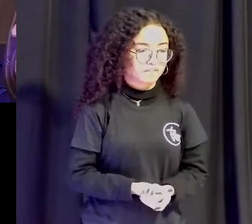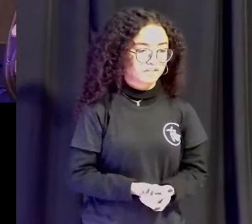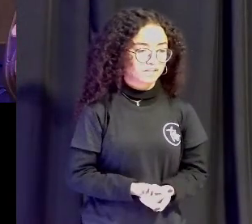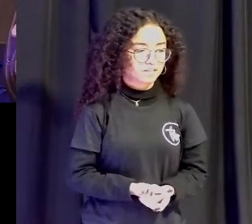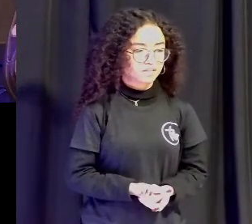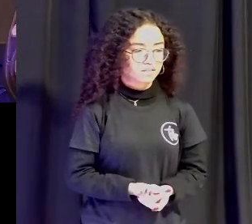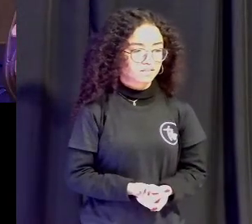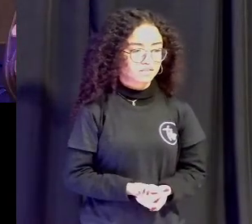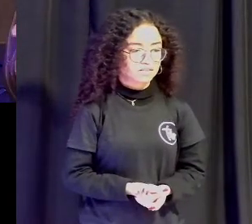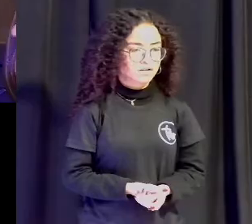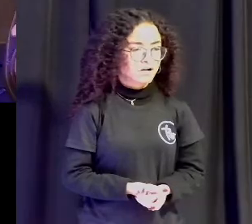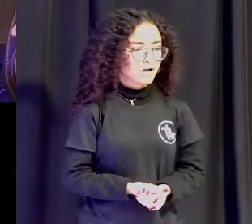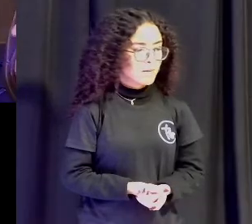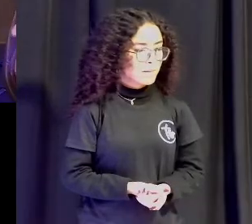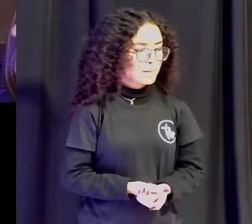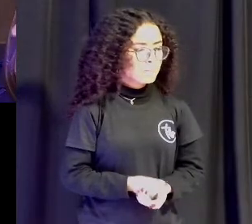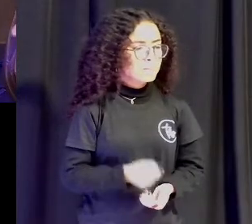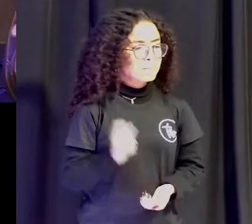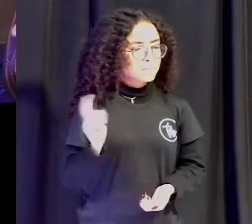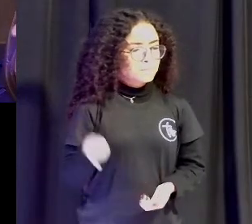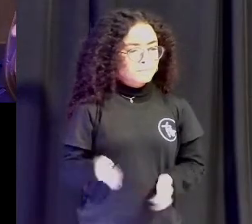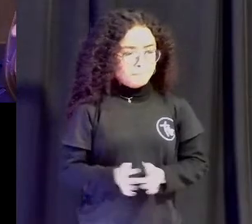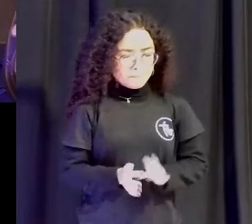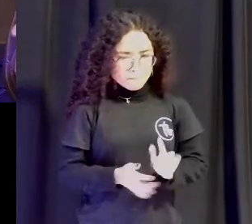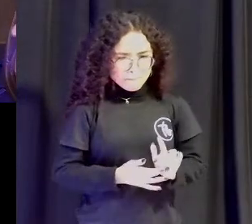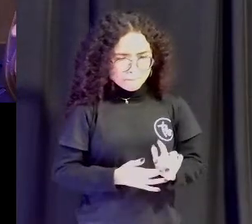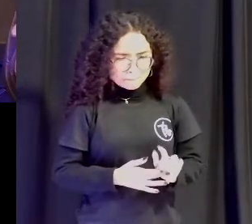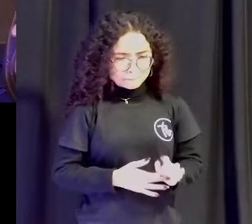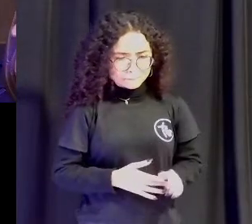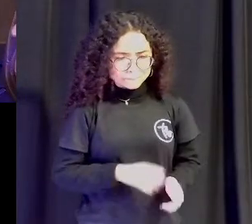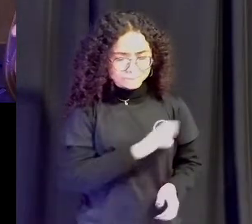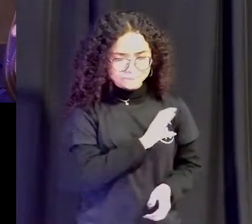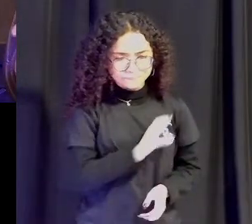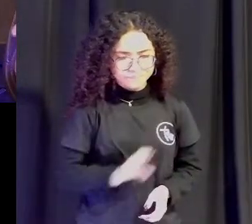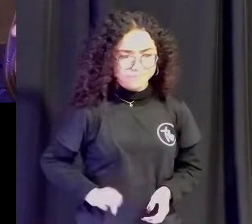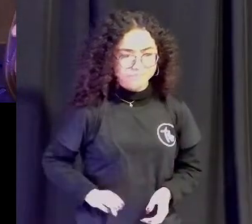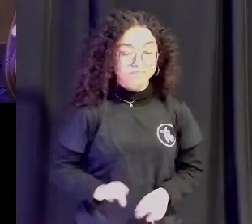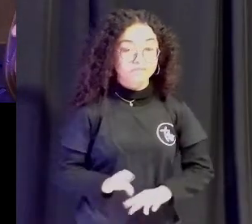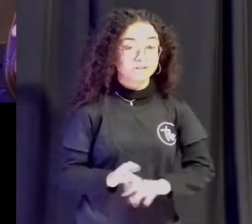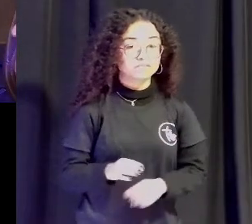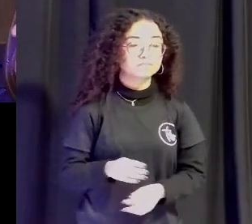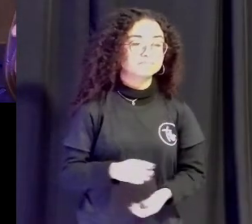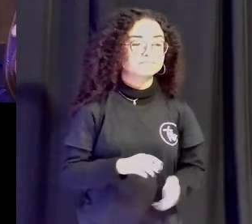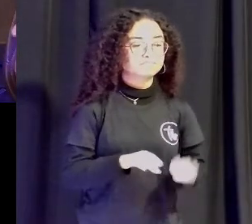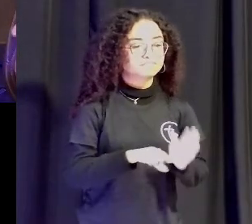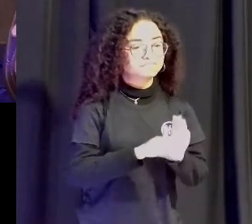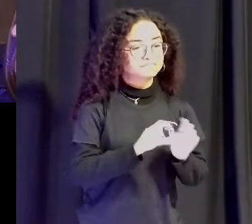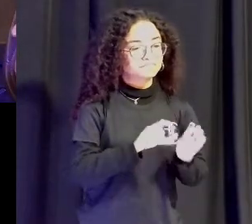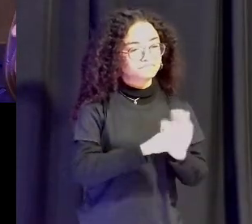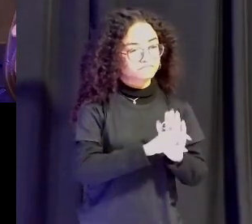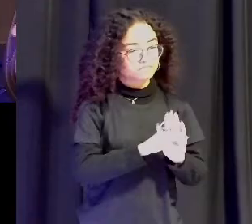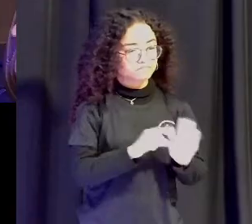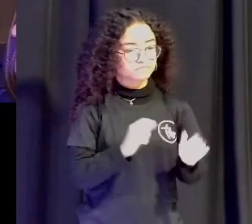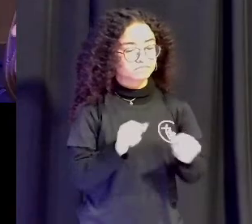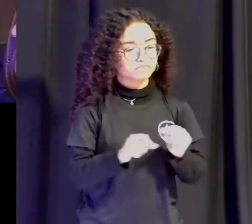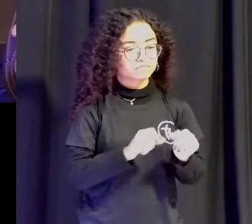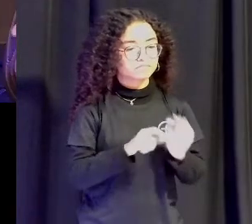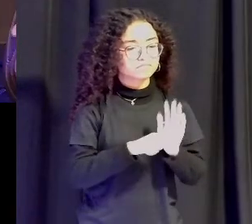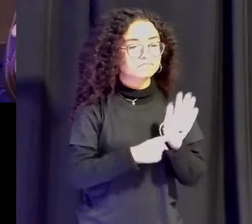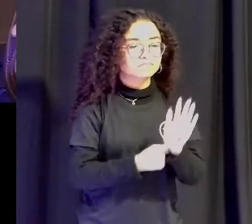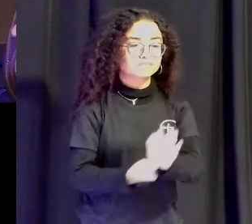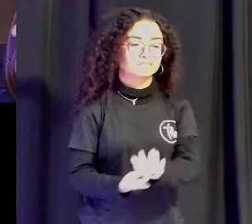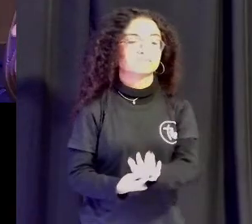o qual é Jesus Cristo. Meus irmãos, esse versículo estabelece que a